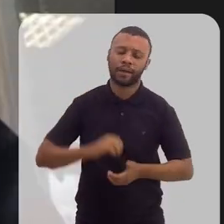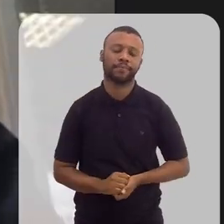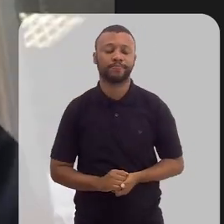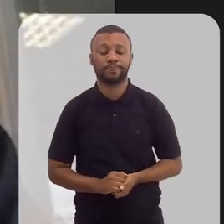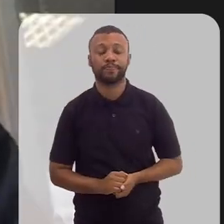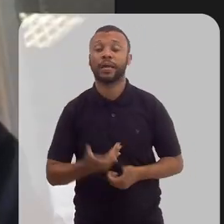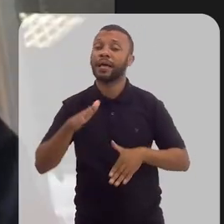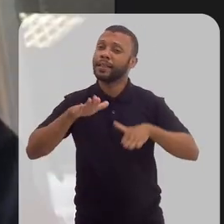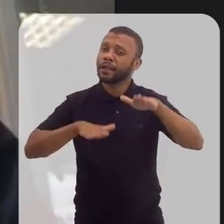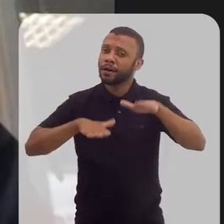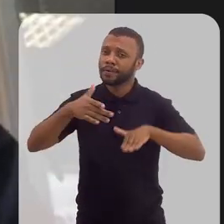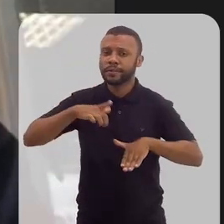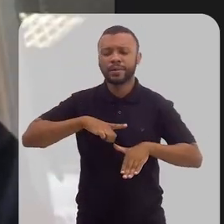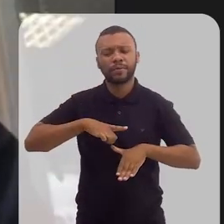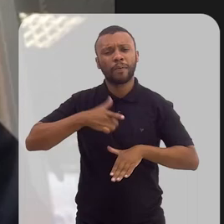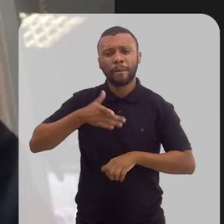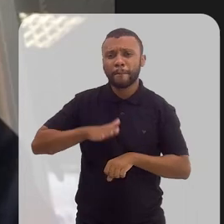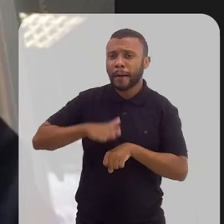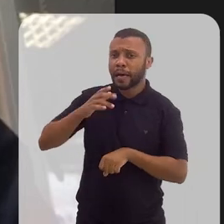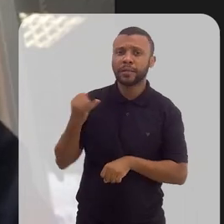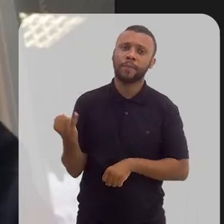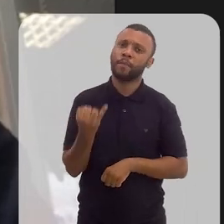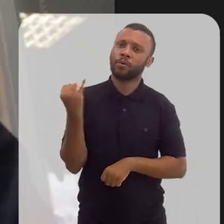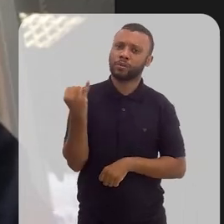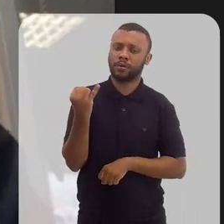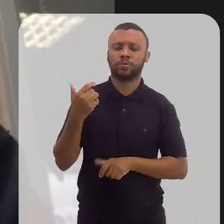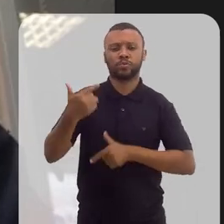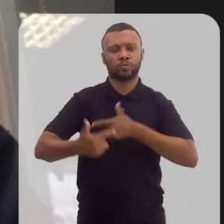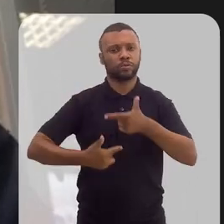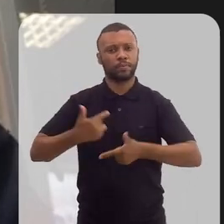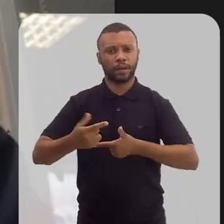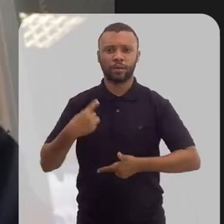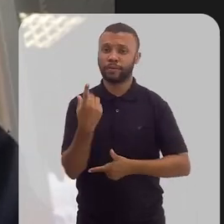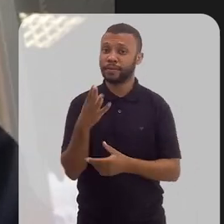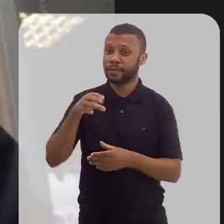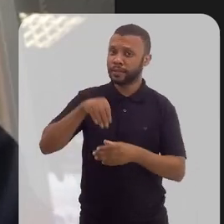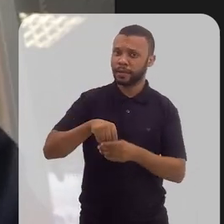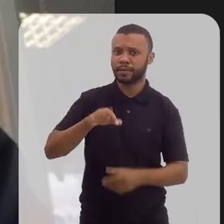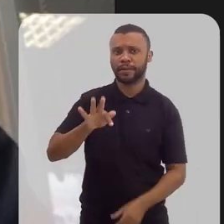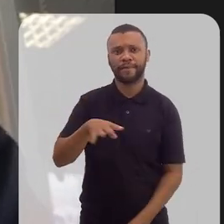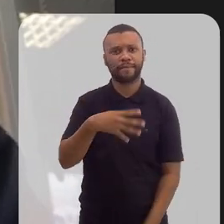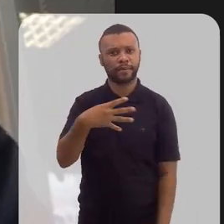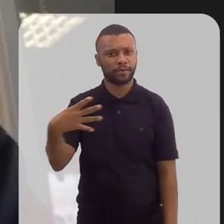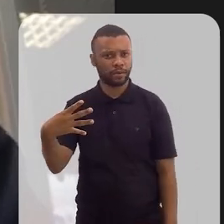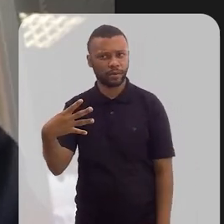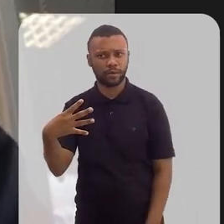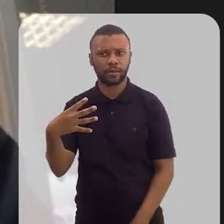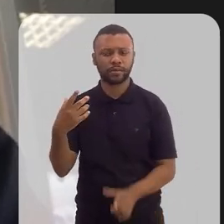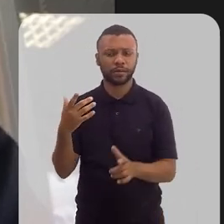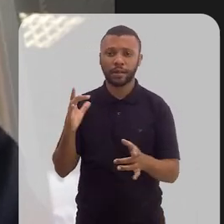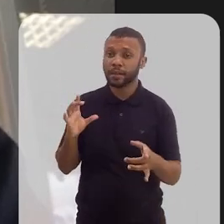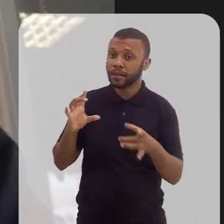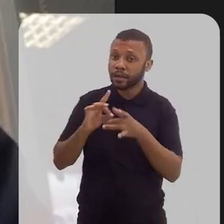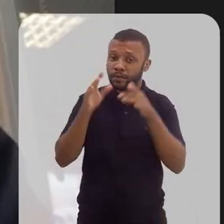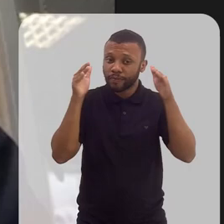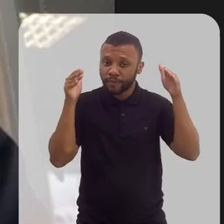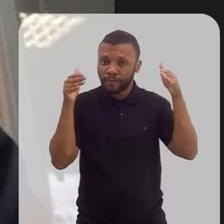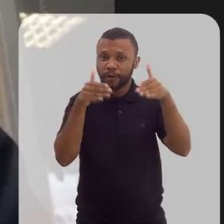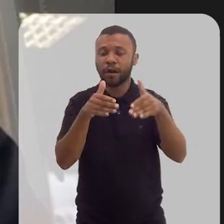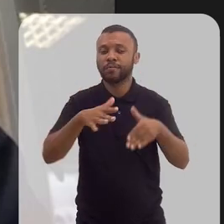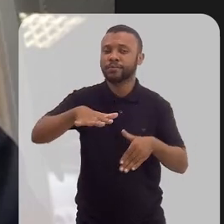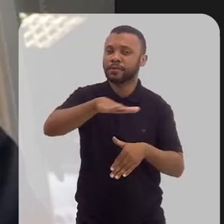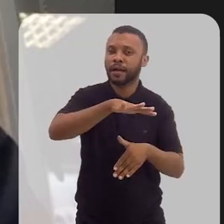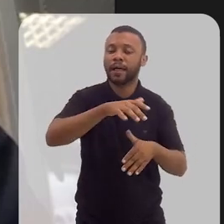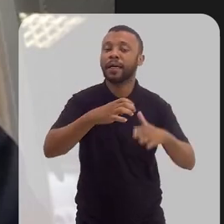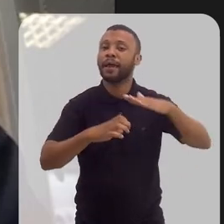sido um ponto dos mais importantes do trabalho que a gente fez na Firjan, nesse grupo de trabalho empresarial de